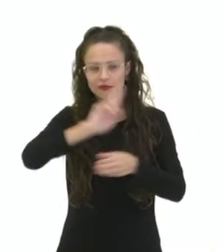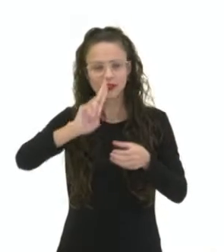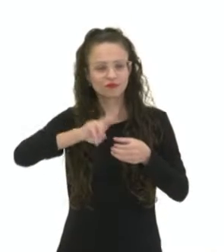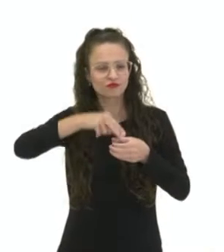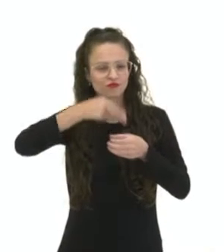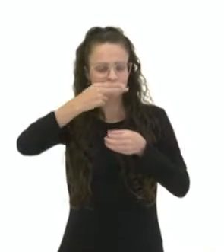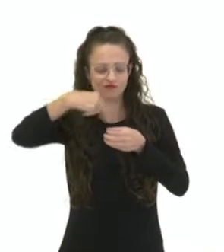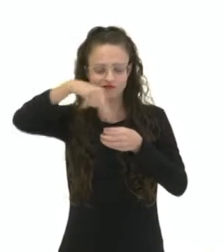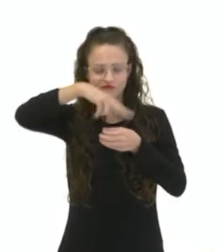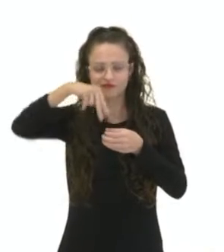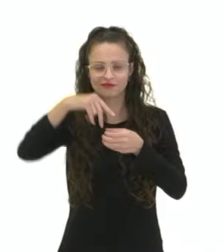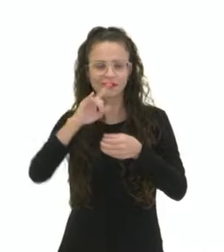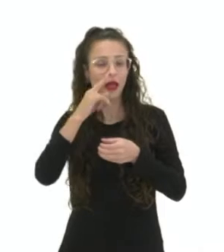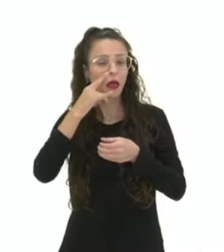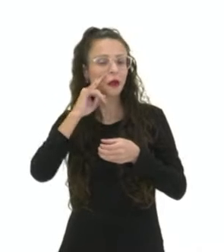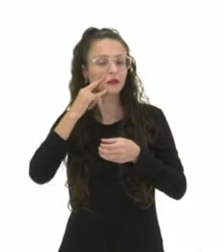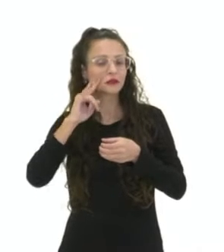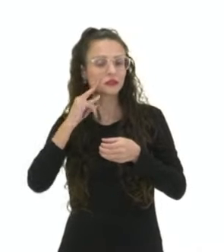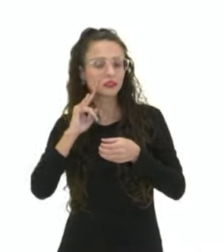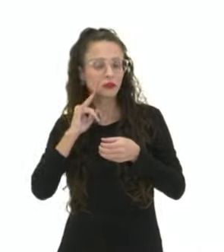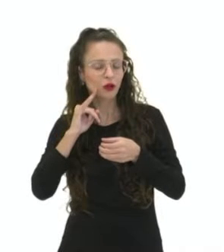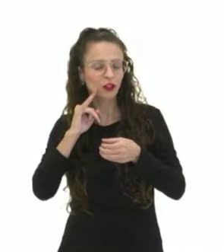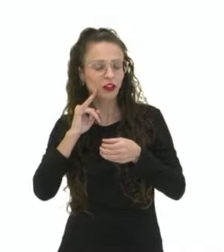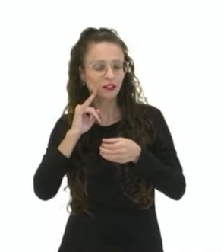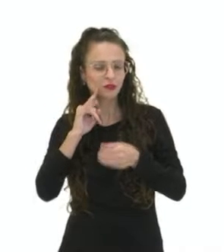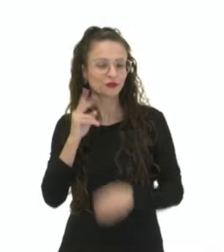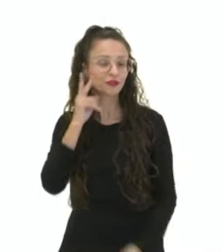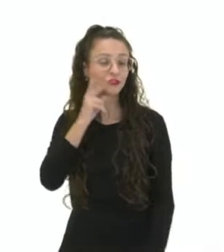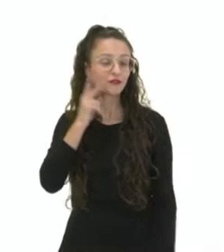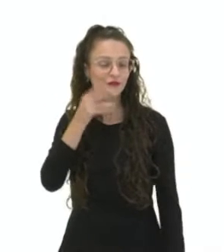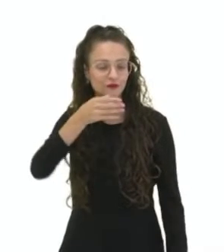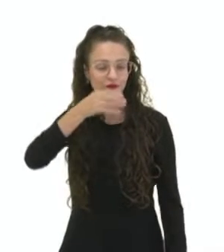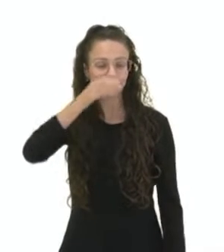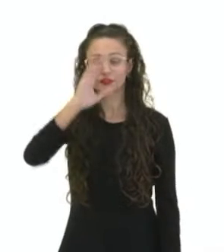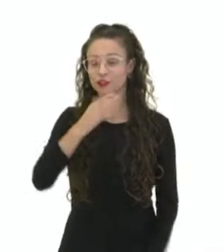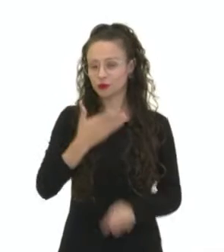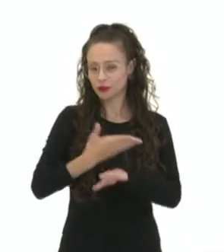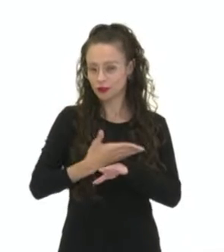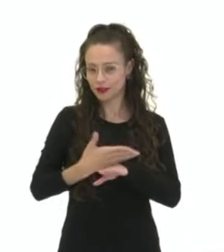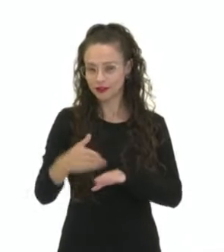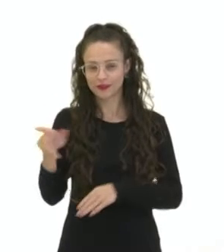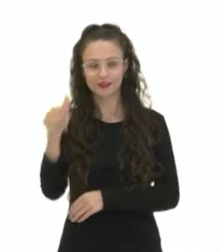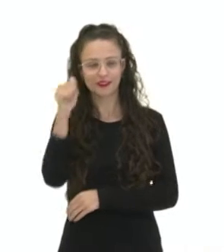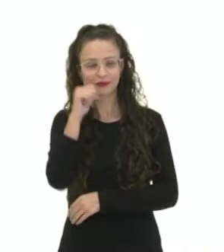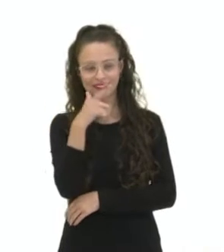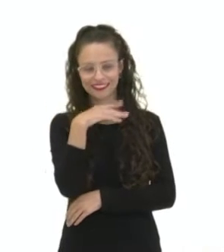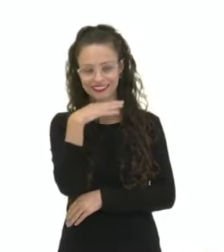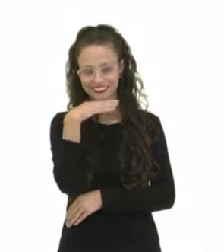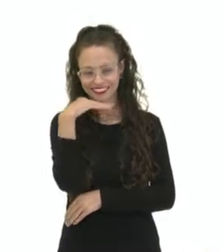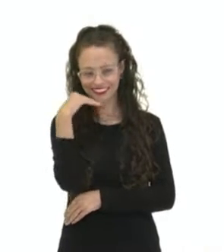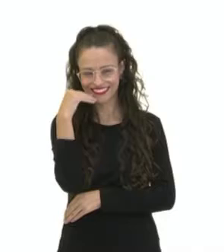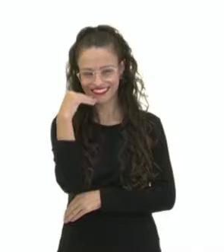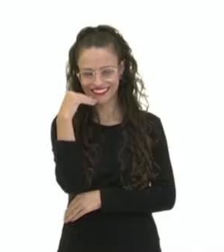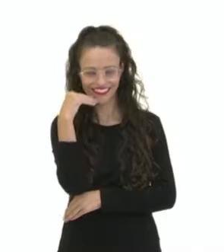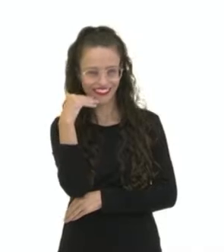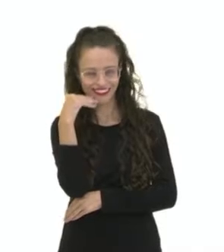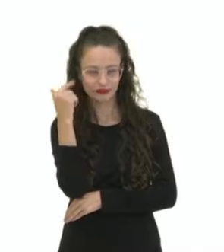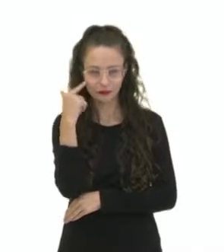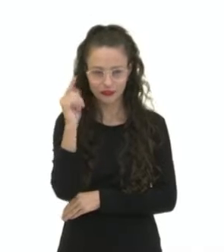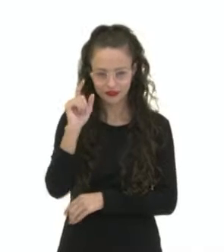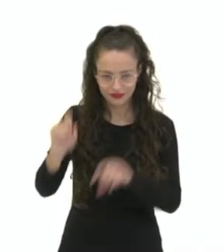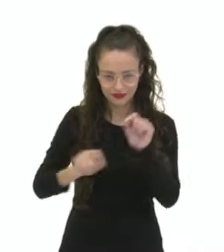molho acebolado e de um finíssimo vinho branco, a princesa sorria, pensando consigo